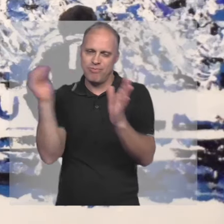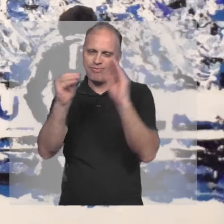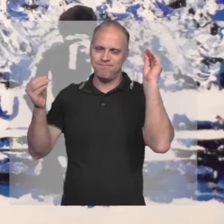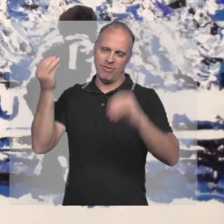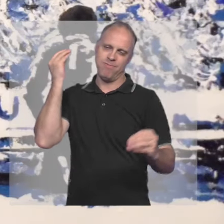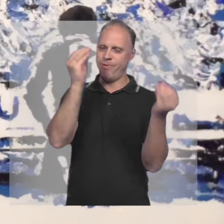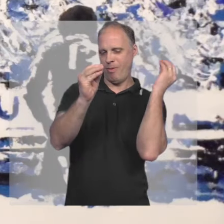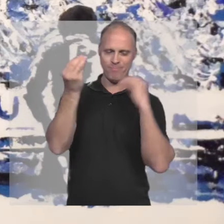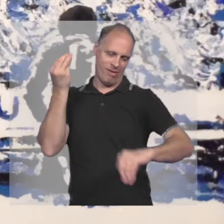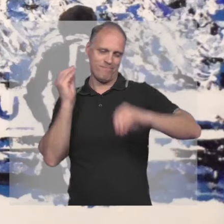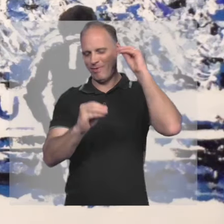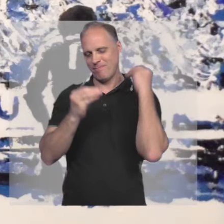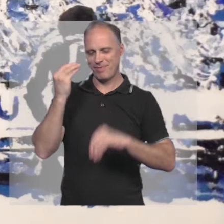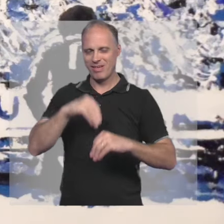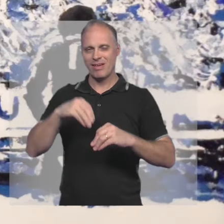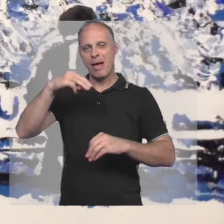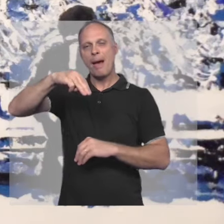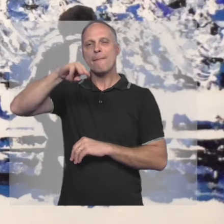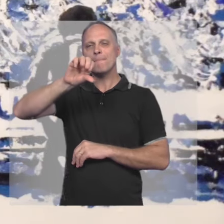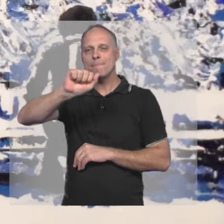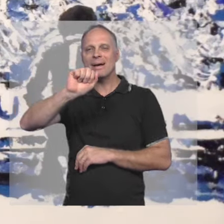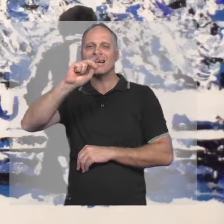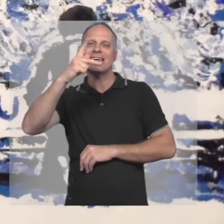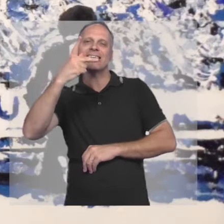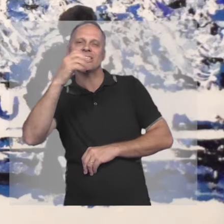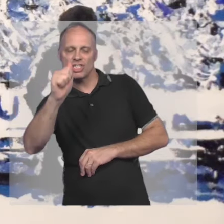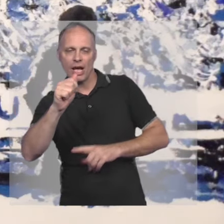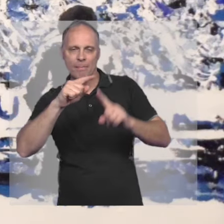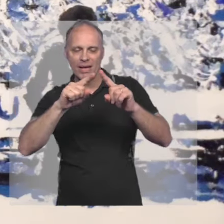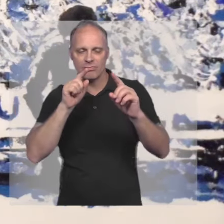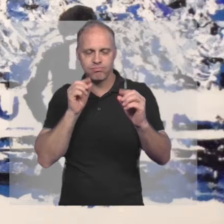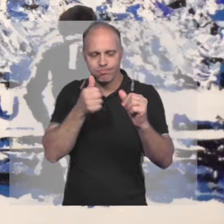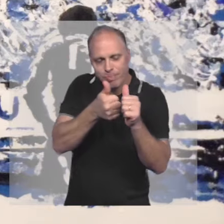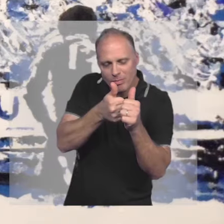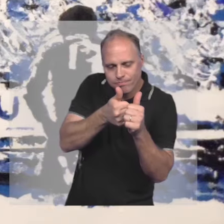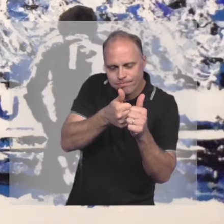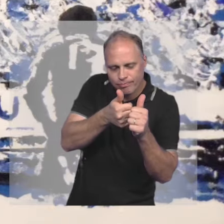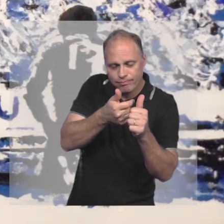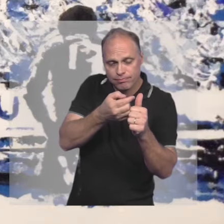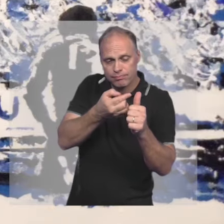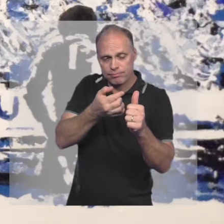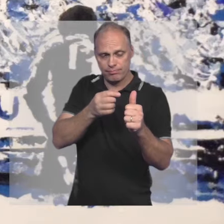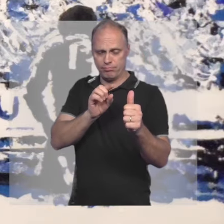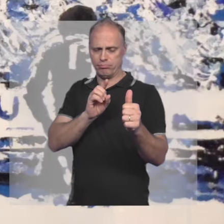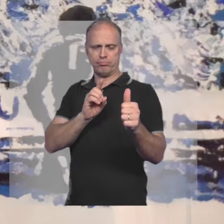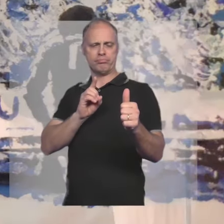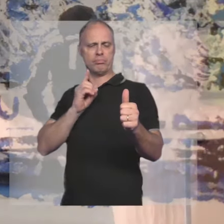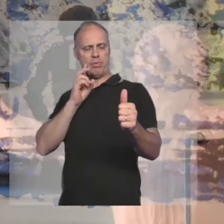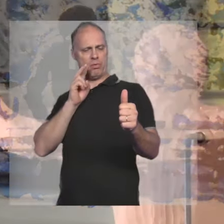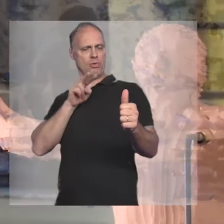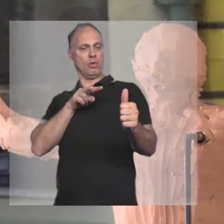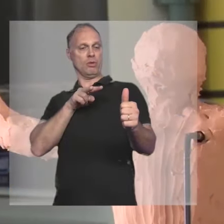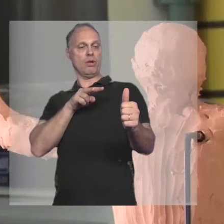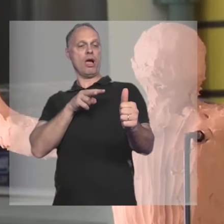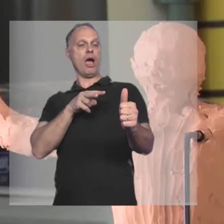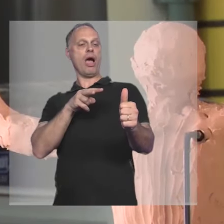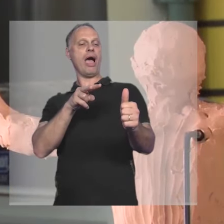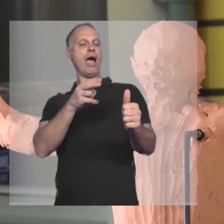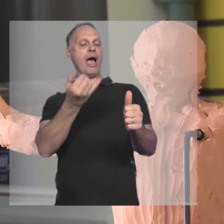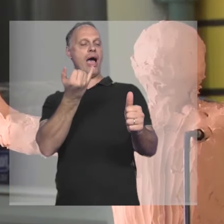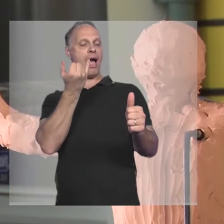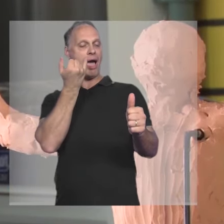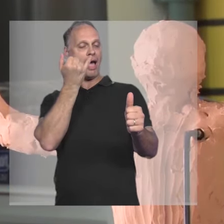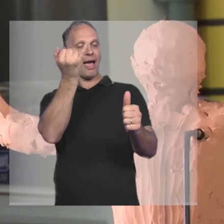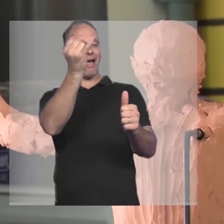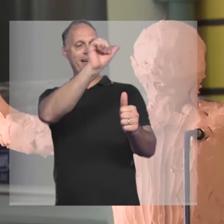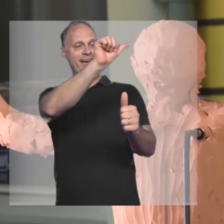de mancha, mas são essas manchas que, ao se afastar, te proporcionam justamente essa ilusão de ótica.